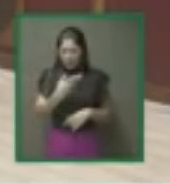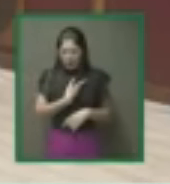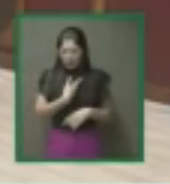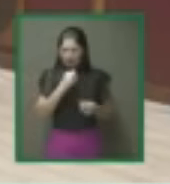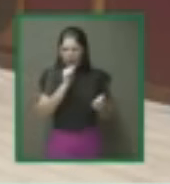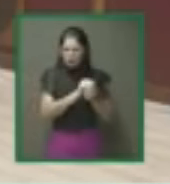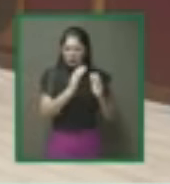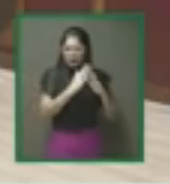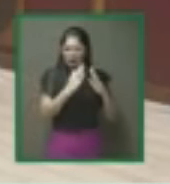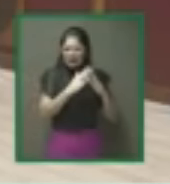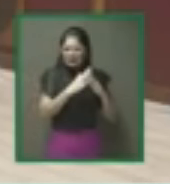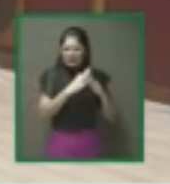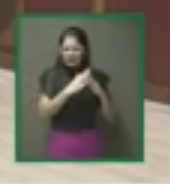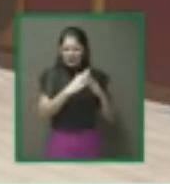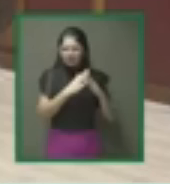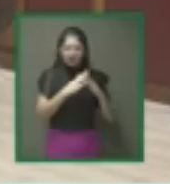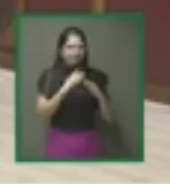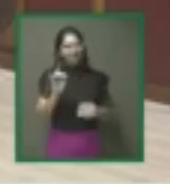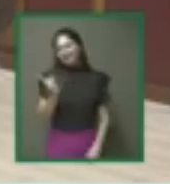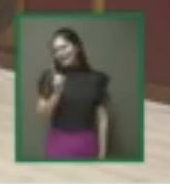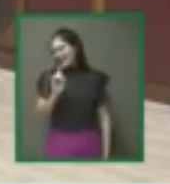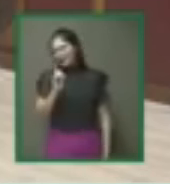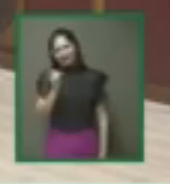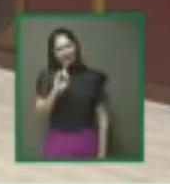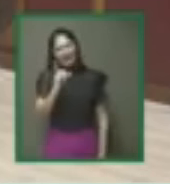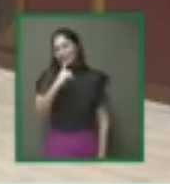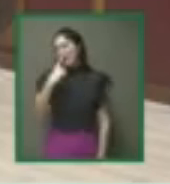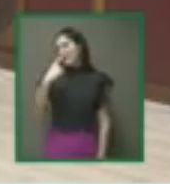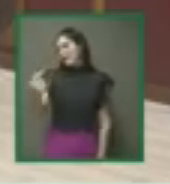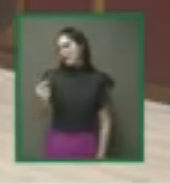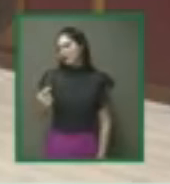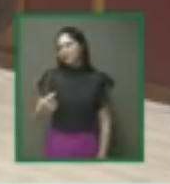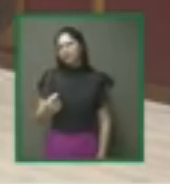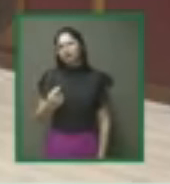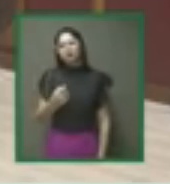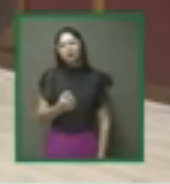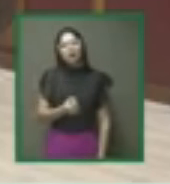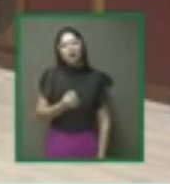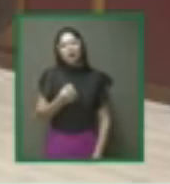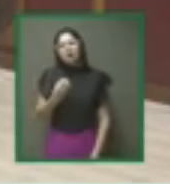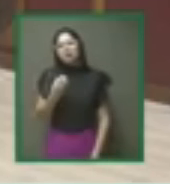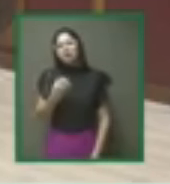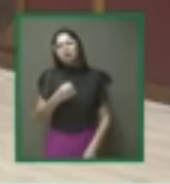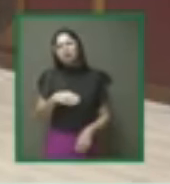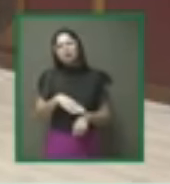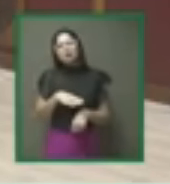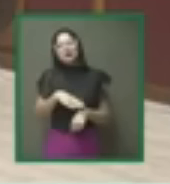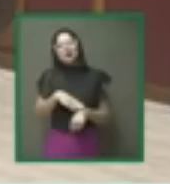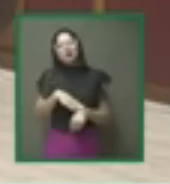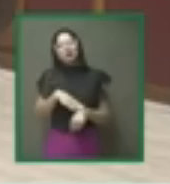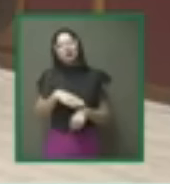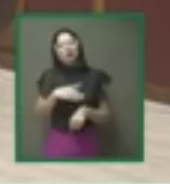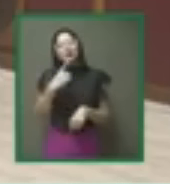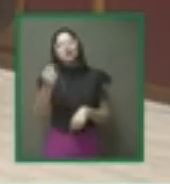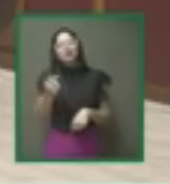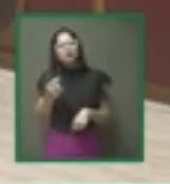dessa ligação? Não, o Alexandre já tinha ido. Quantos minutos, mais ou menos, o Alexandre já tinha saído?